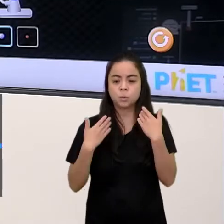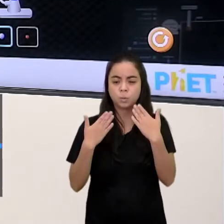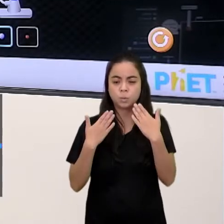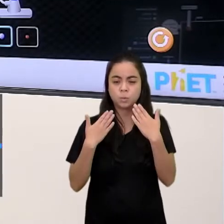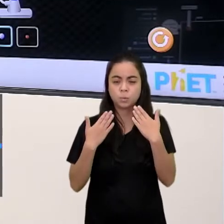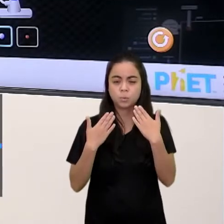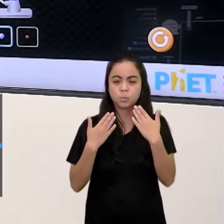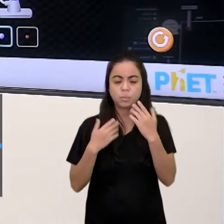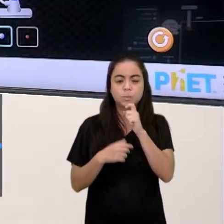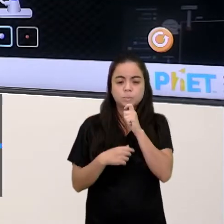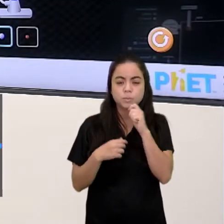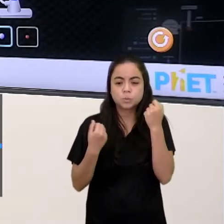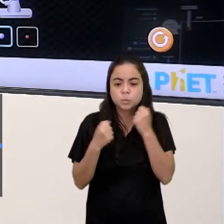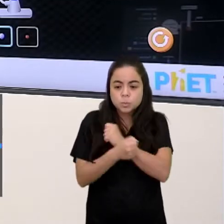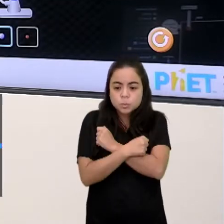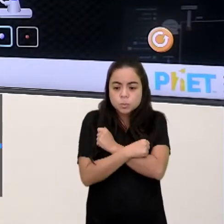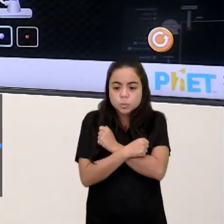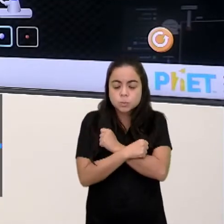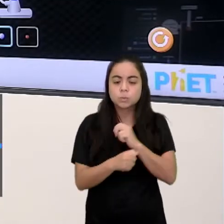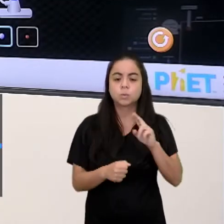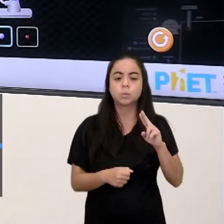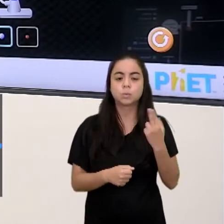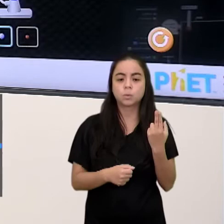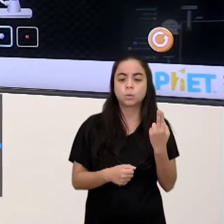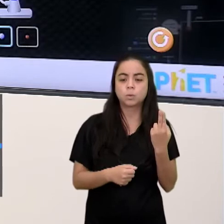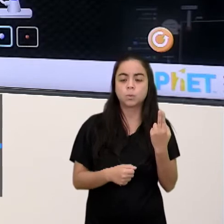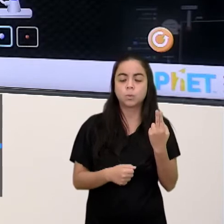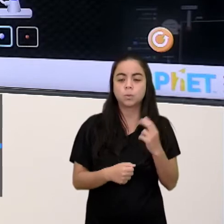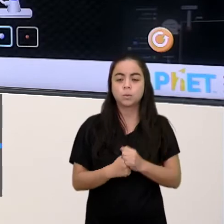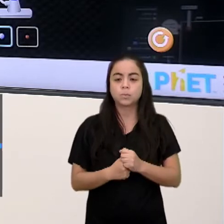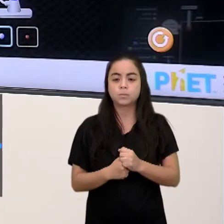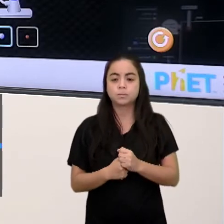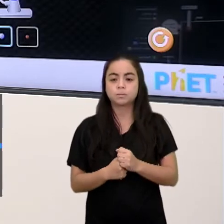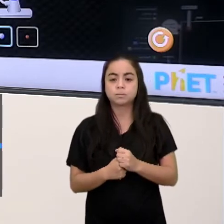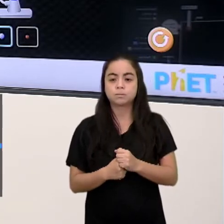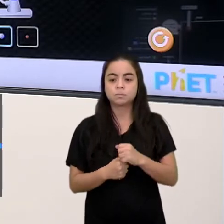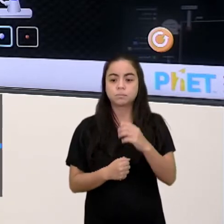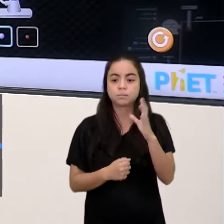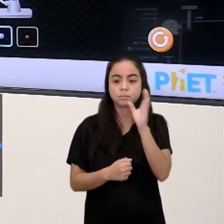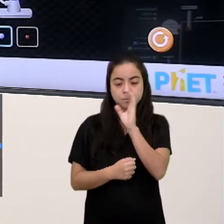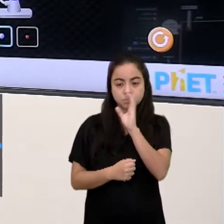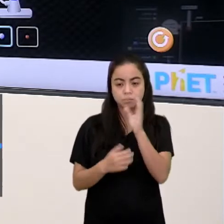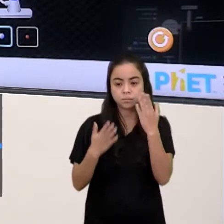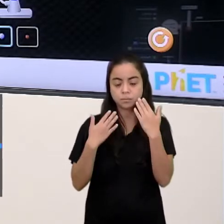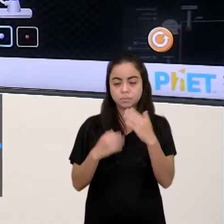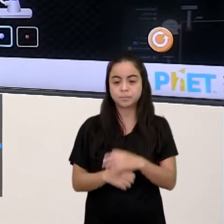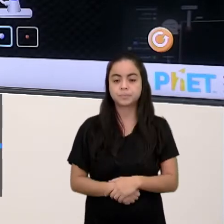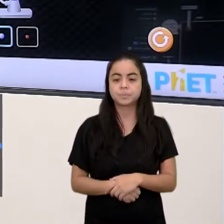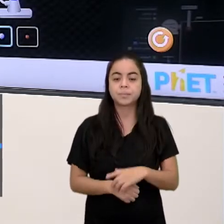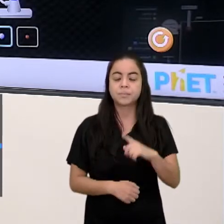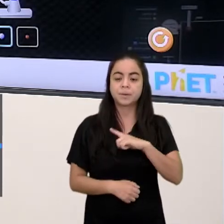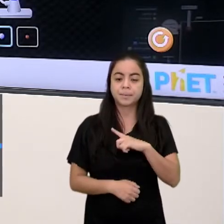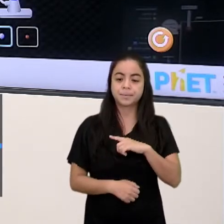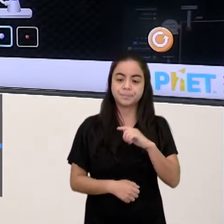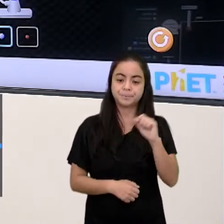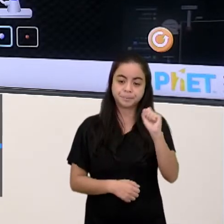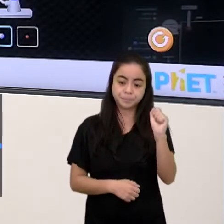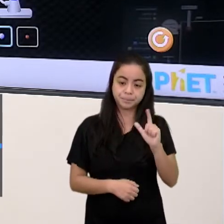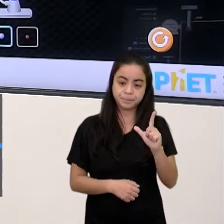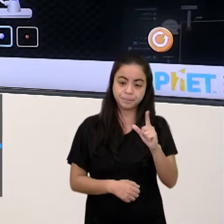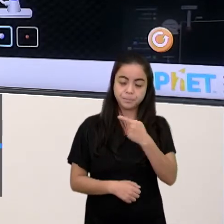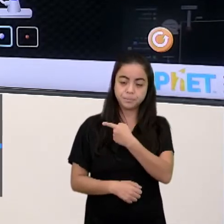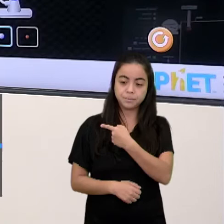energia, calor, né? Ou você vai retirar calor resfriando. Então tem uma parte aqui azul, que você vai